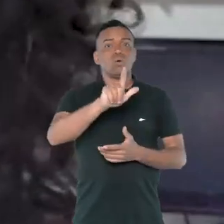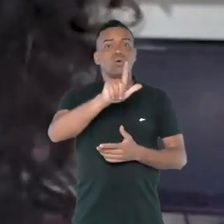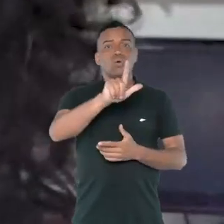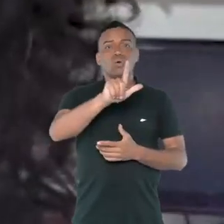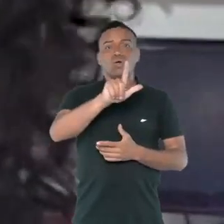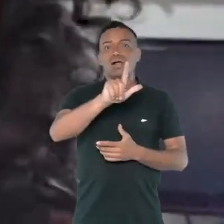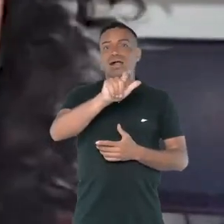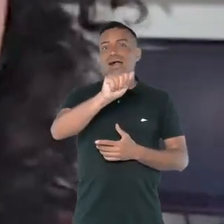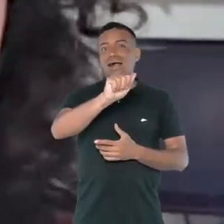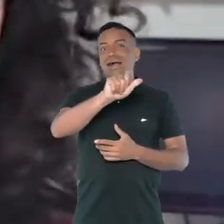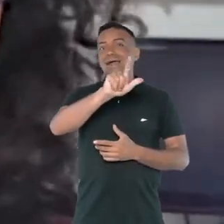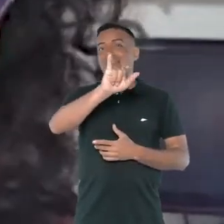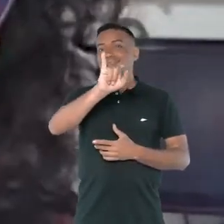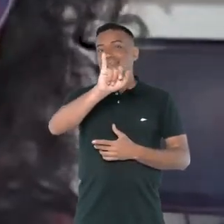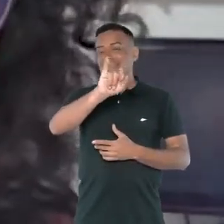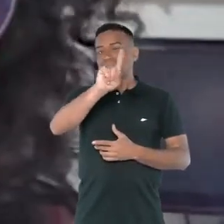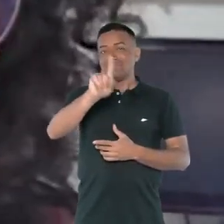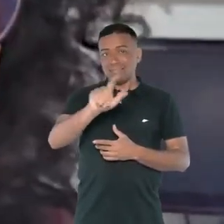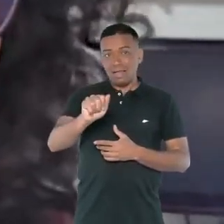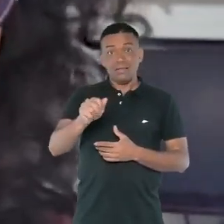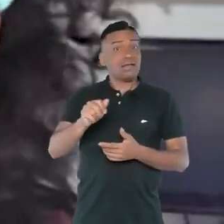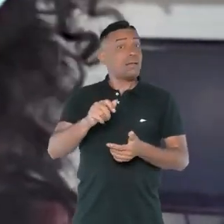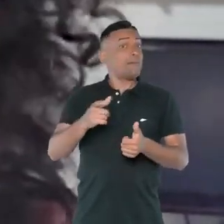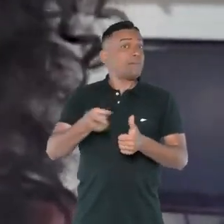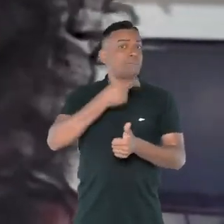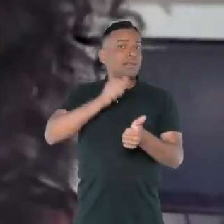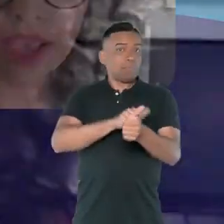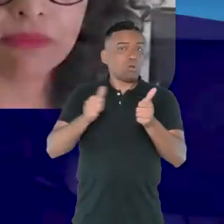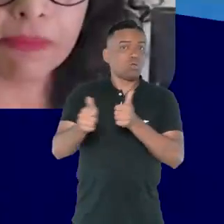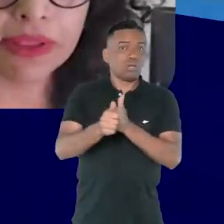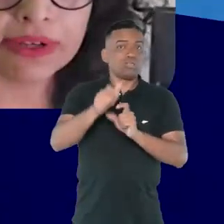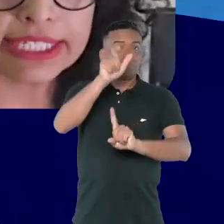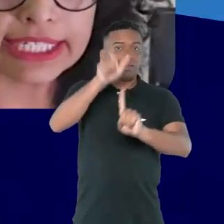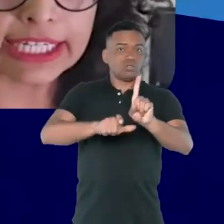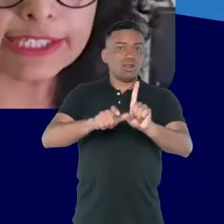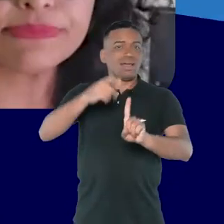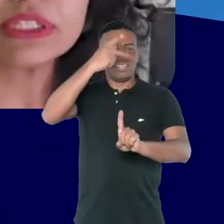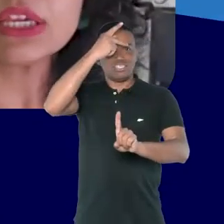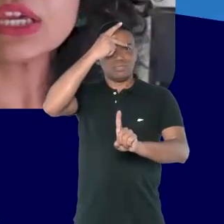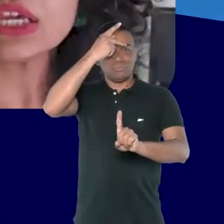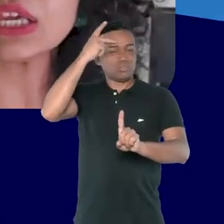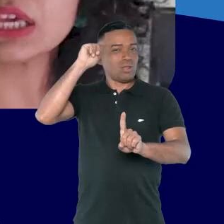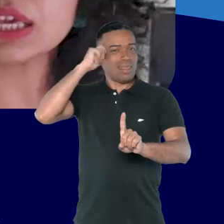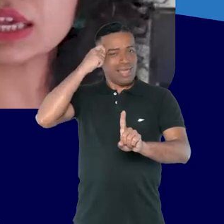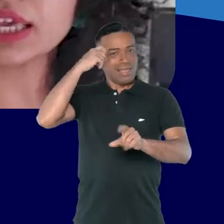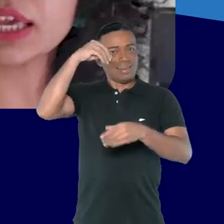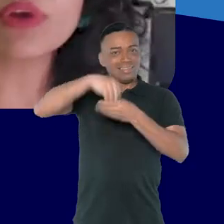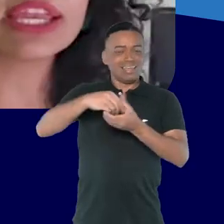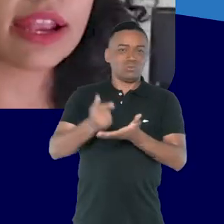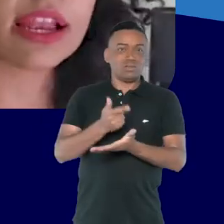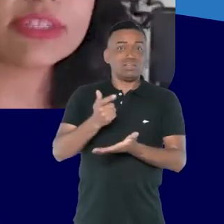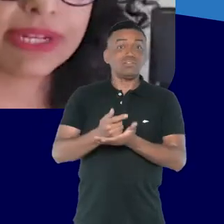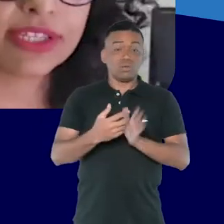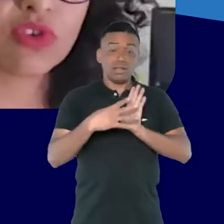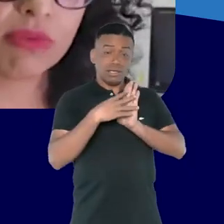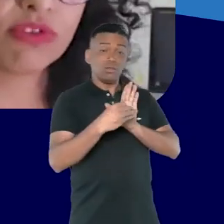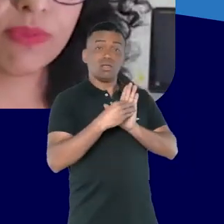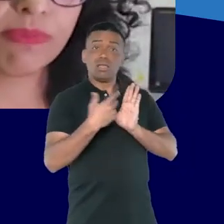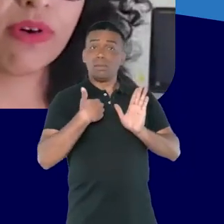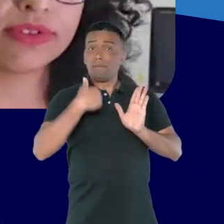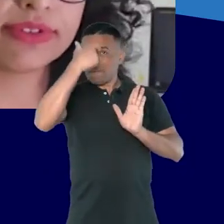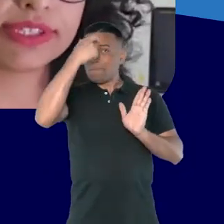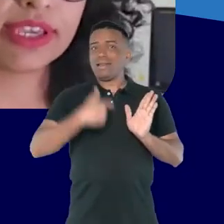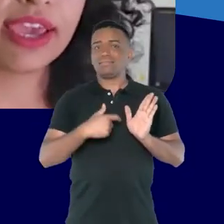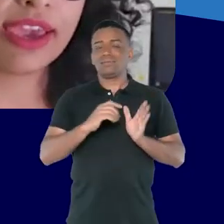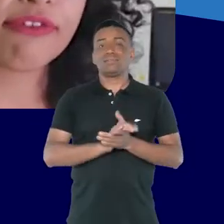E aí, a Lisa é a minha primeira protagonista negra, o primeiro livro que eu publiquei como protagonista negra. E eu queria que ela se parecesse comigo